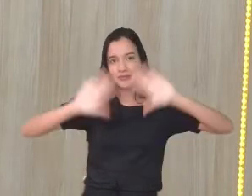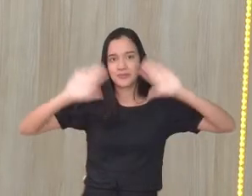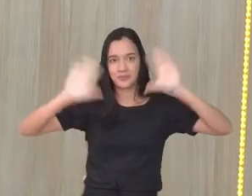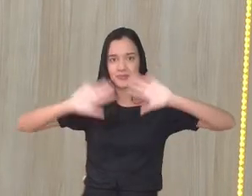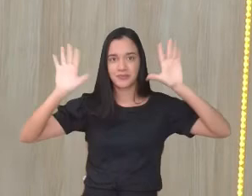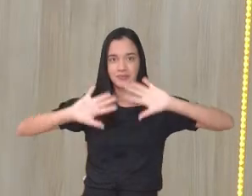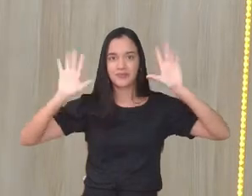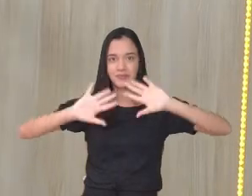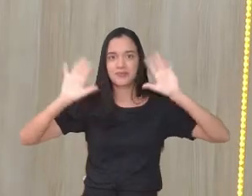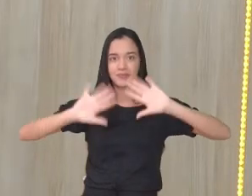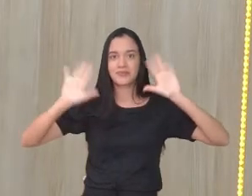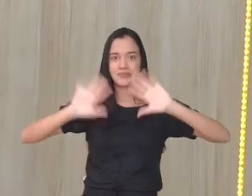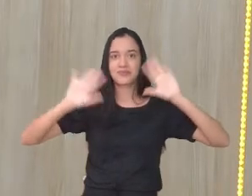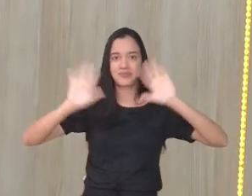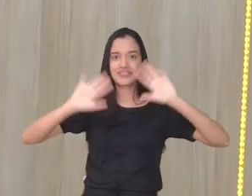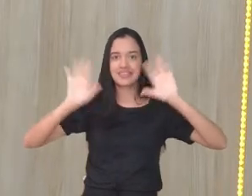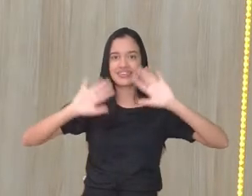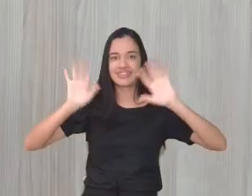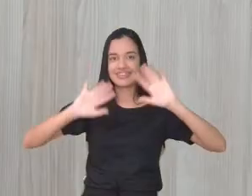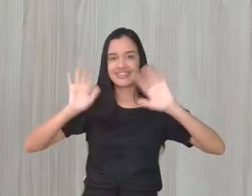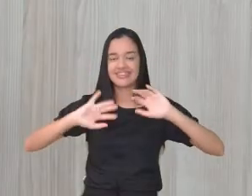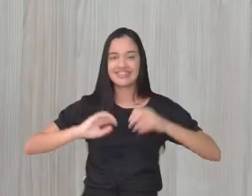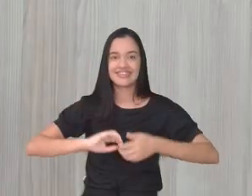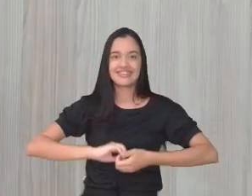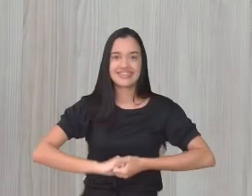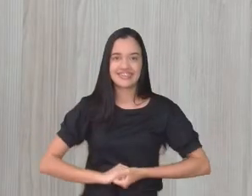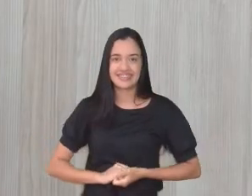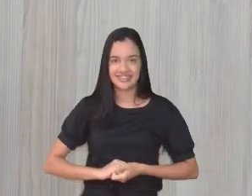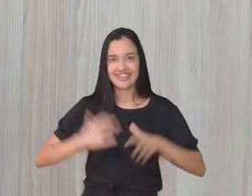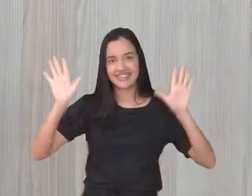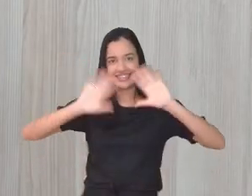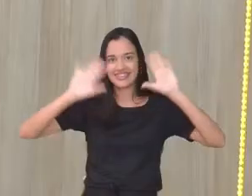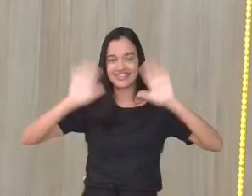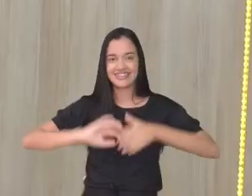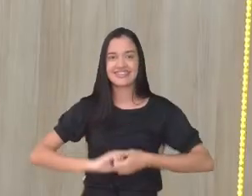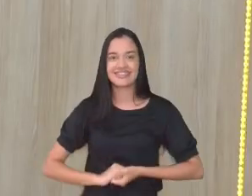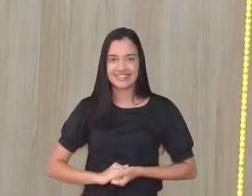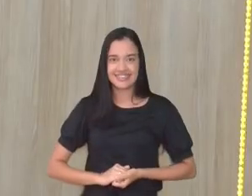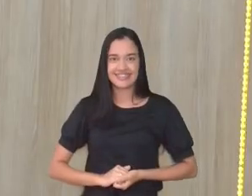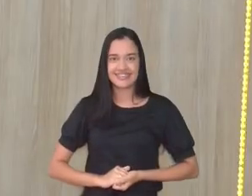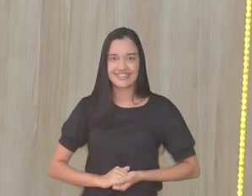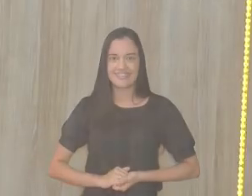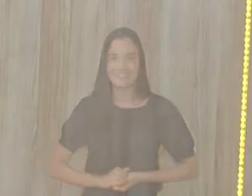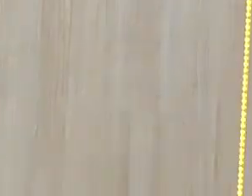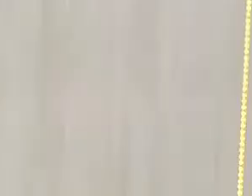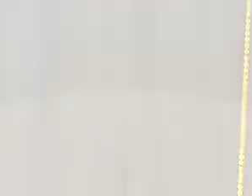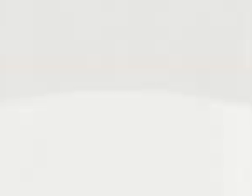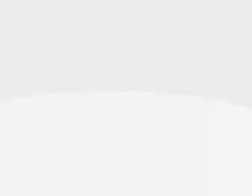tchau. Cleitinho, corta pra Tânia para dar o tchau também. Tchau, turma.